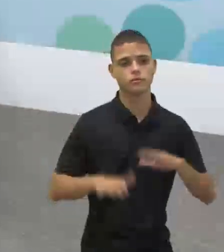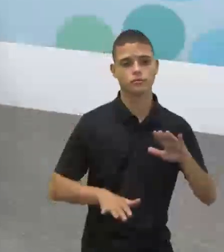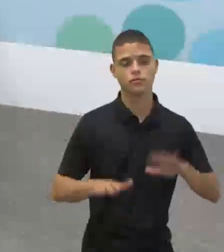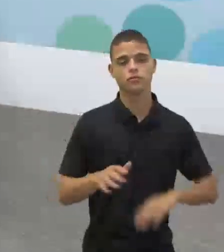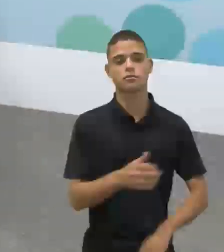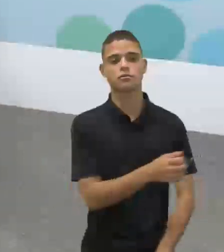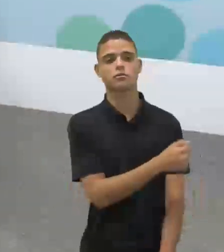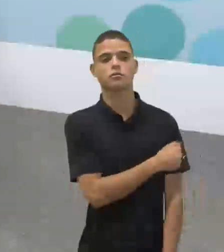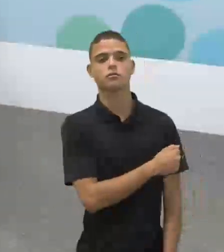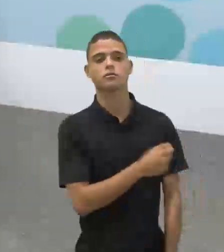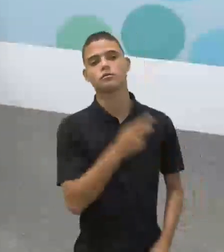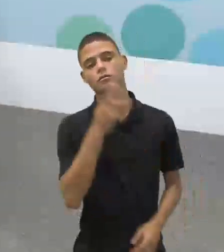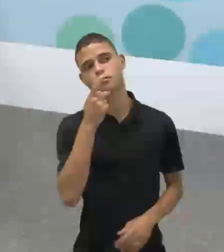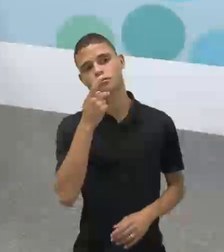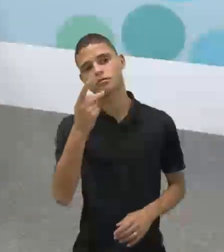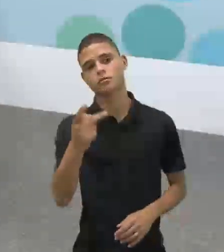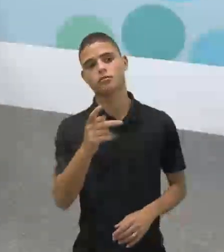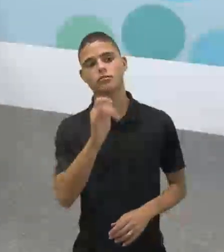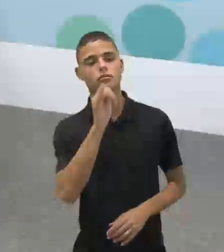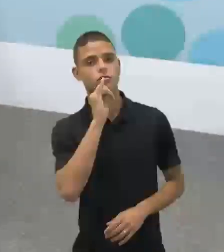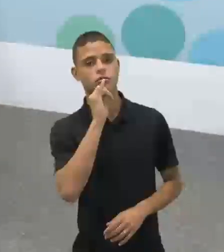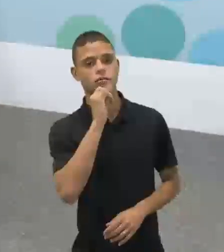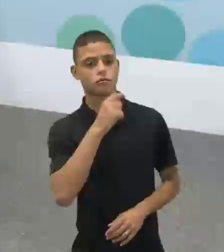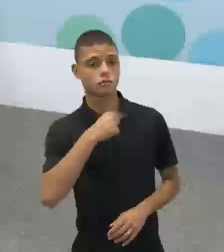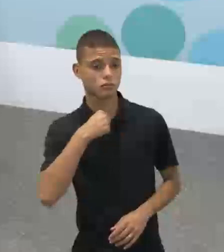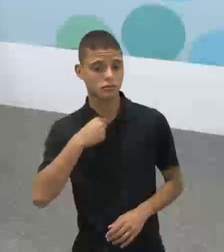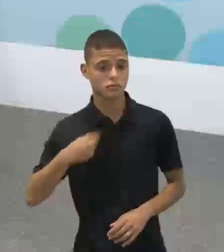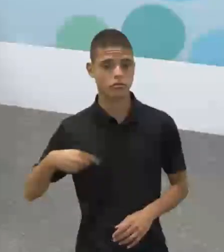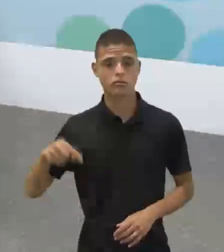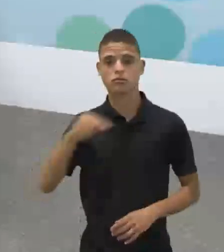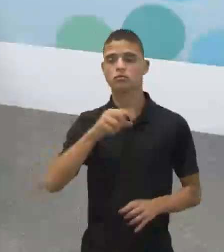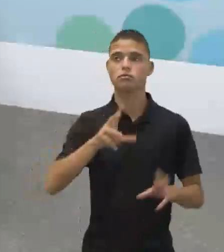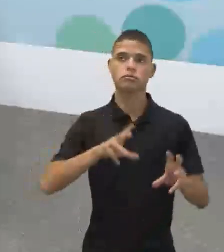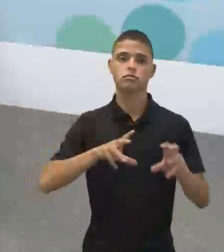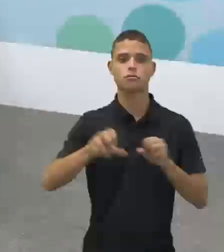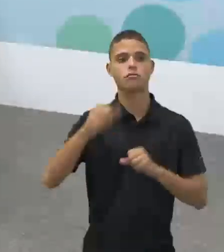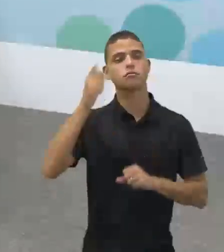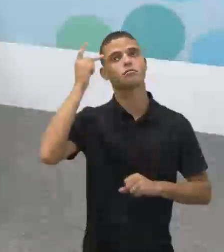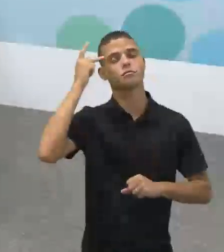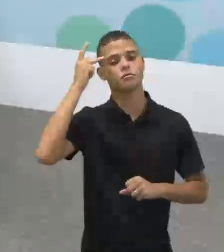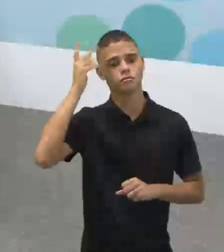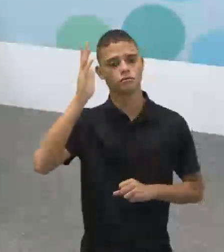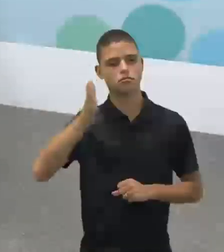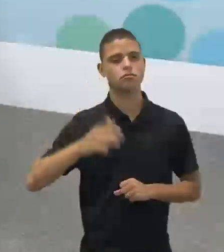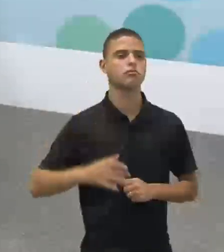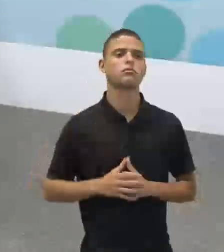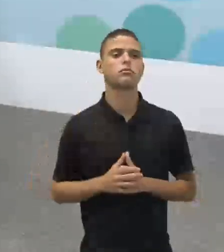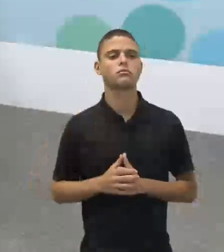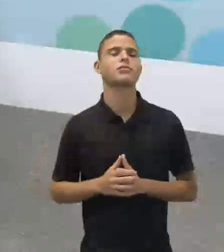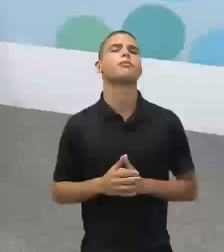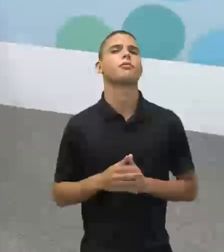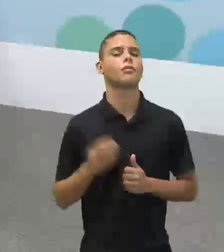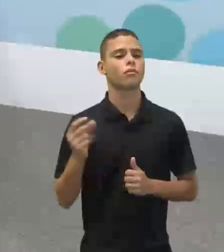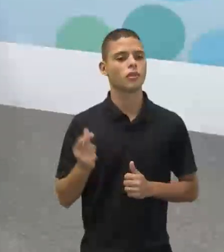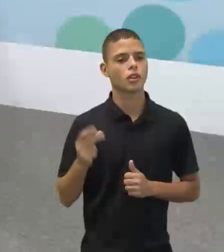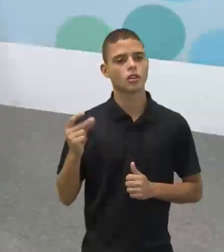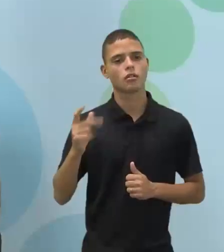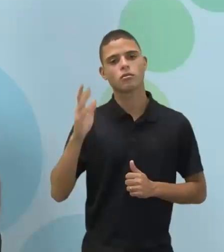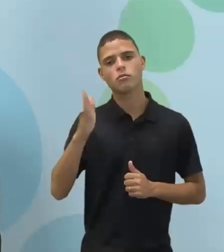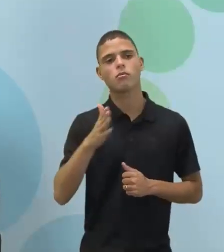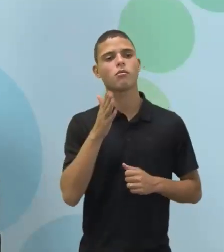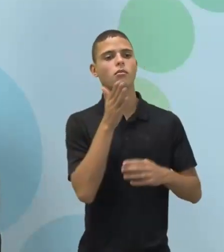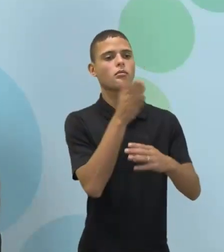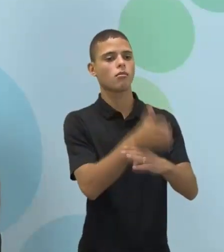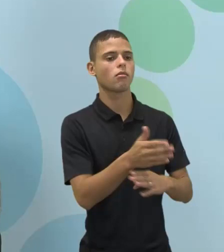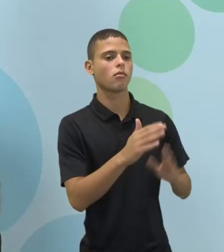né, que nem nós que já somos formadores, maduros, de fato, muitas coisas nós passamos pela escola e talvez não tivemos uma